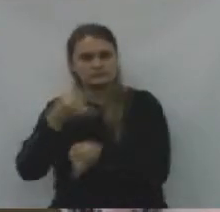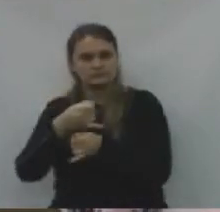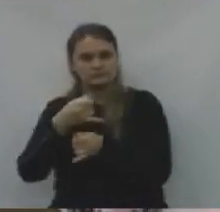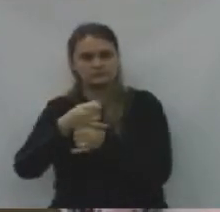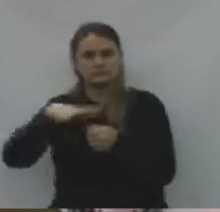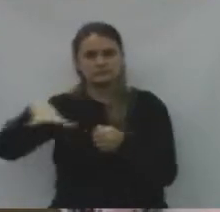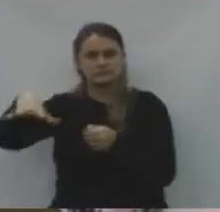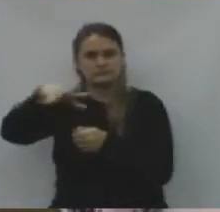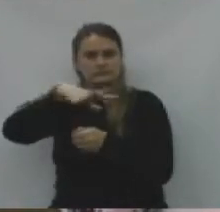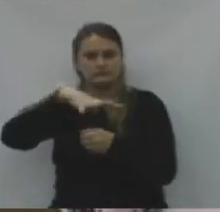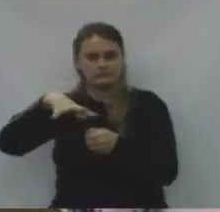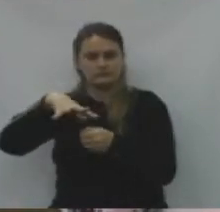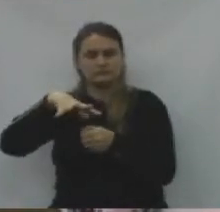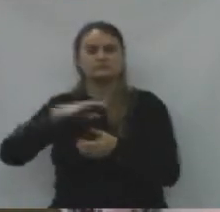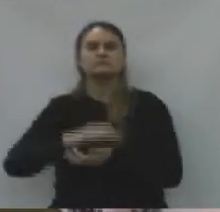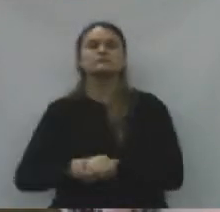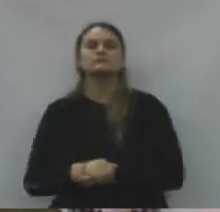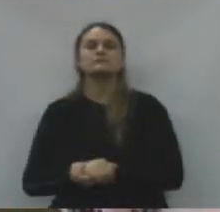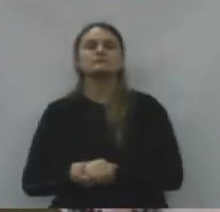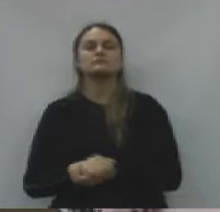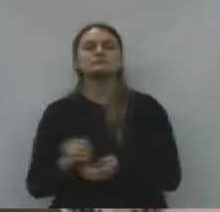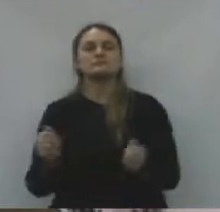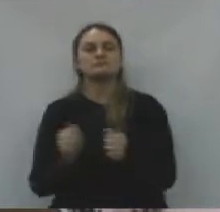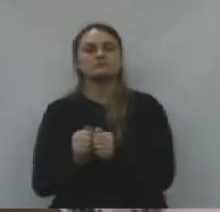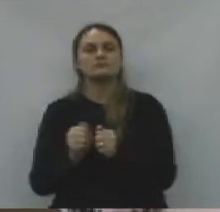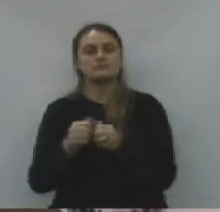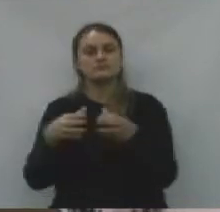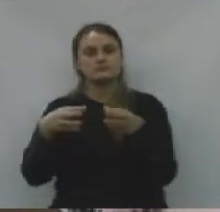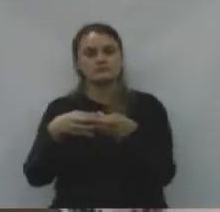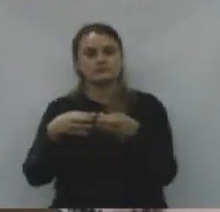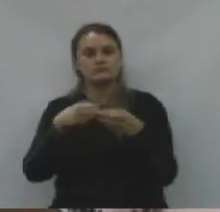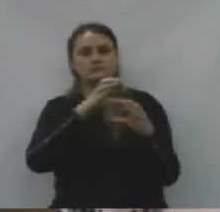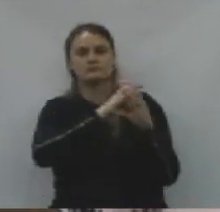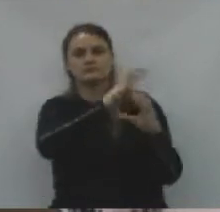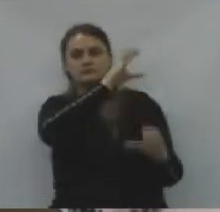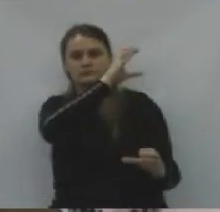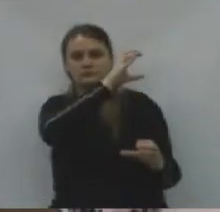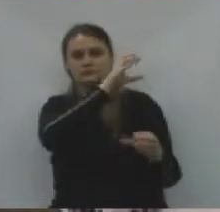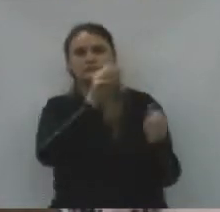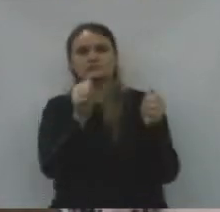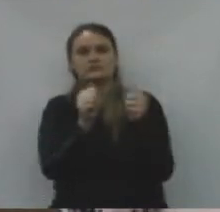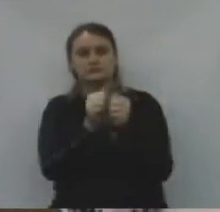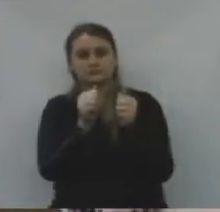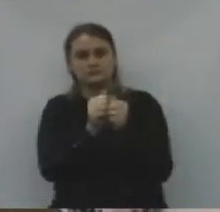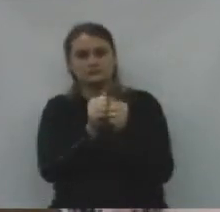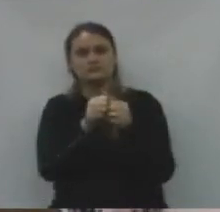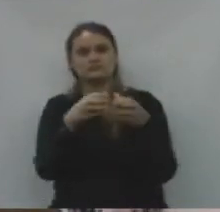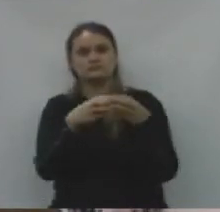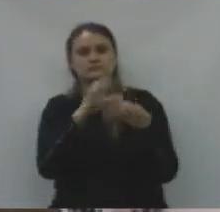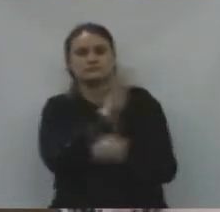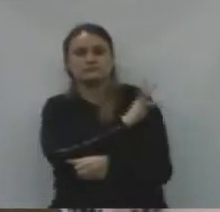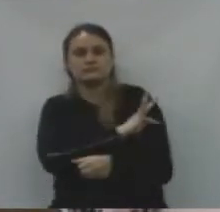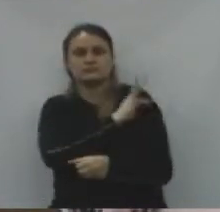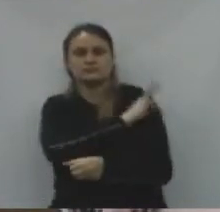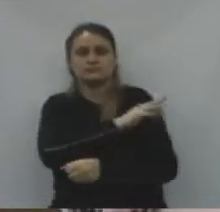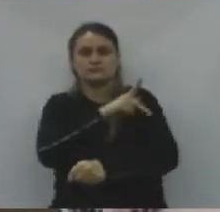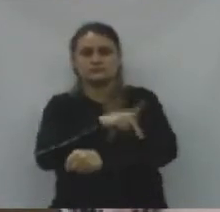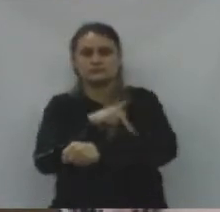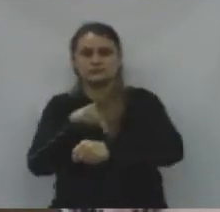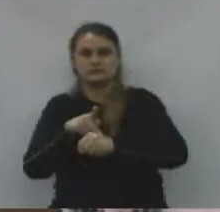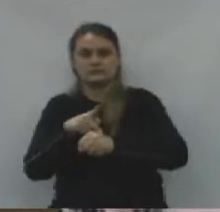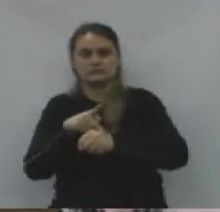região sul do núcleo regional junto com a equipe de engenharia junto com as equipes técnicas e pedagógicas